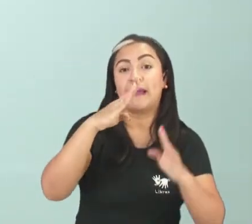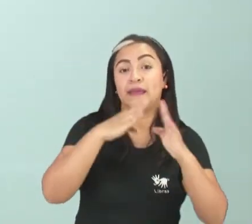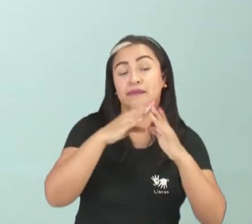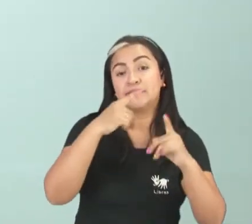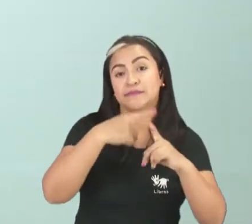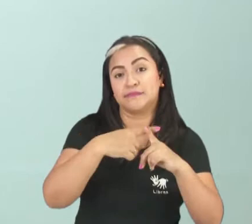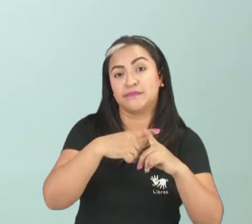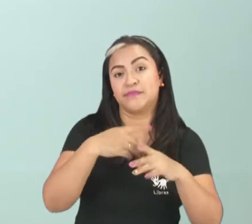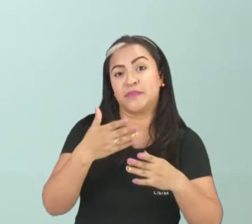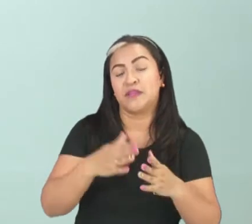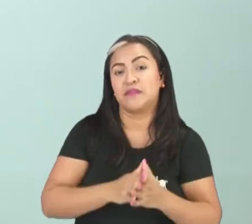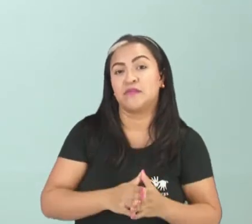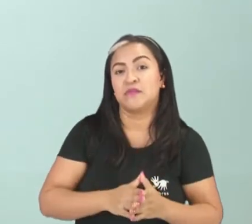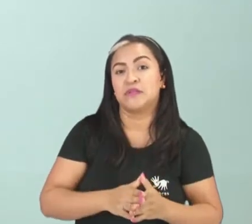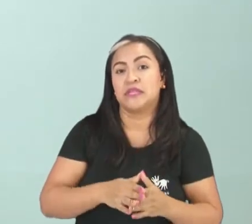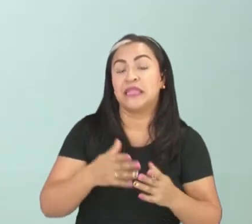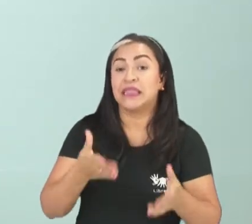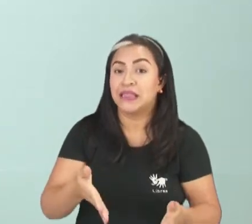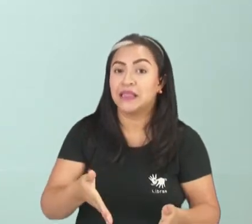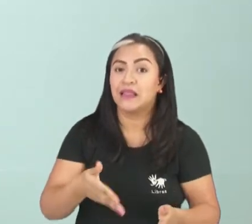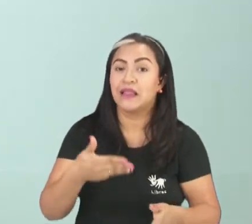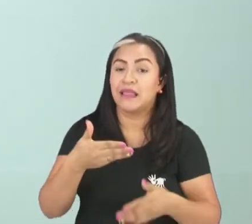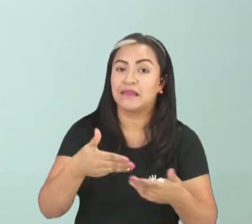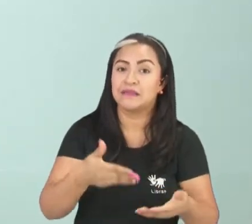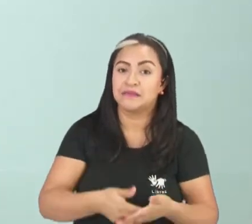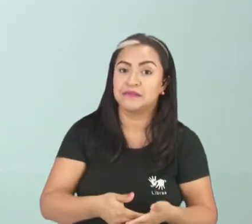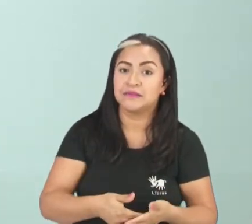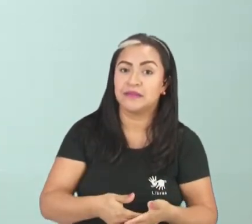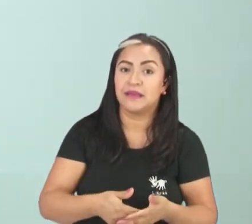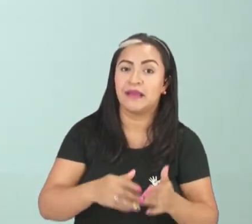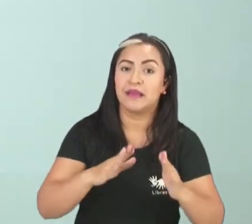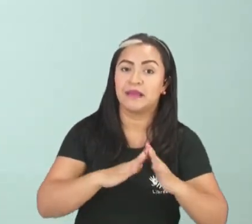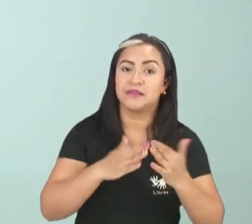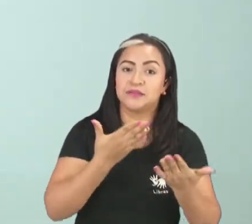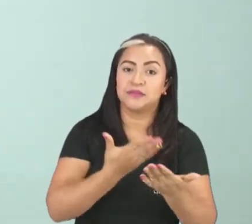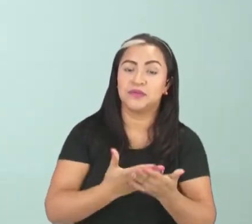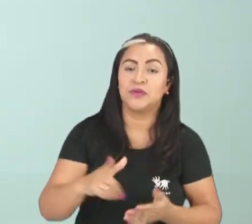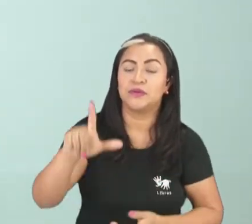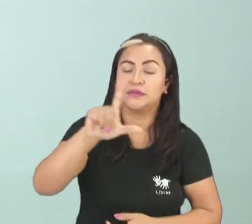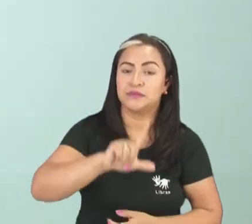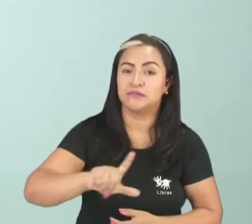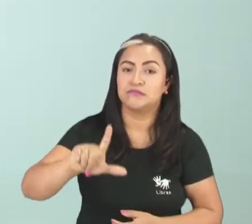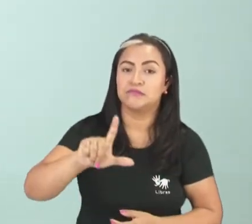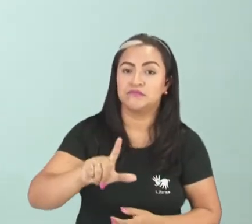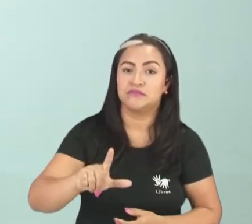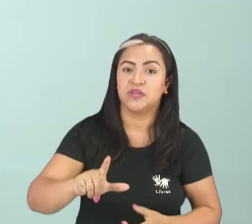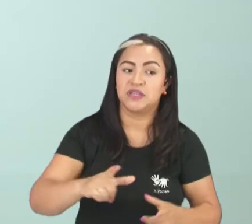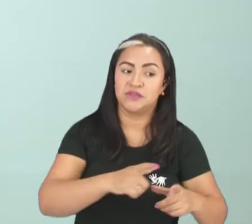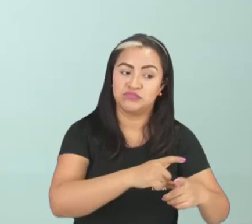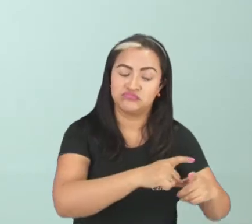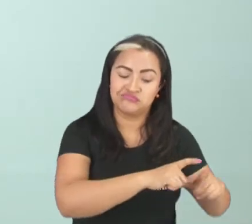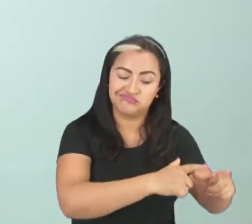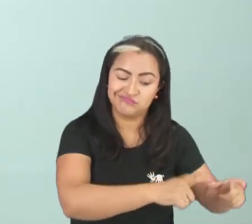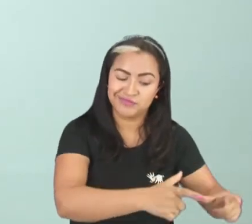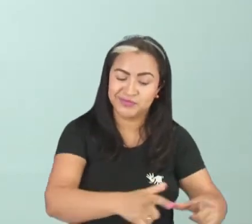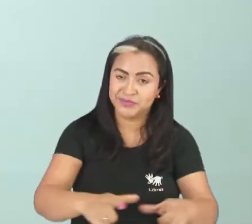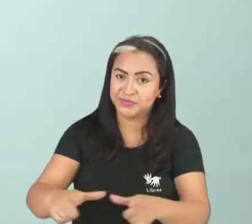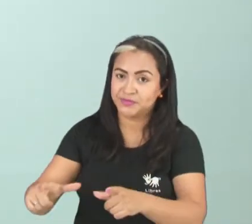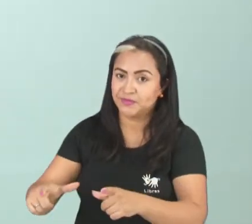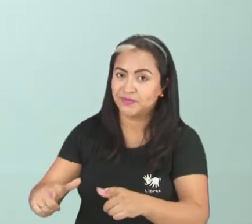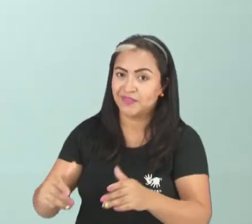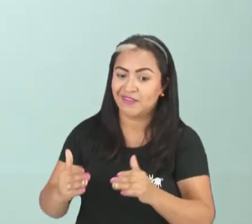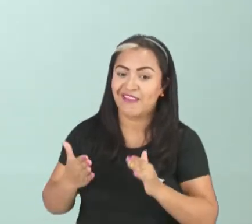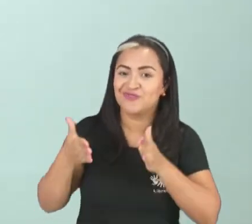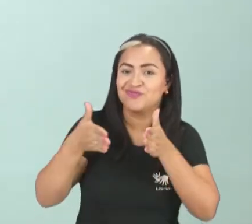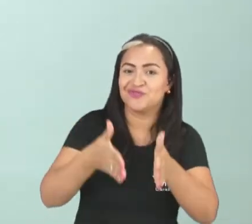desse período aí que as escolas literárias elas vão tomando seu espaço. E aí chegou o período do classicismo, que eles vão querer o